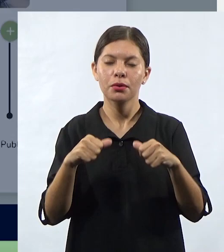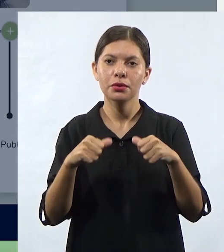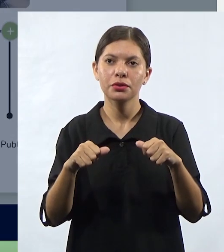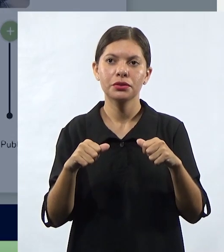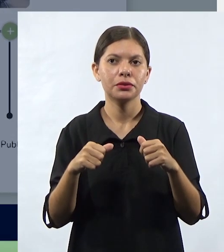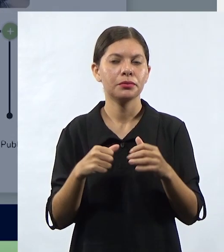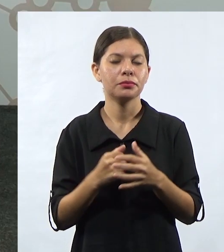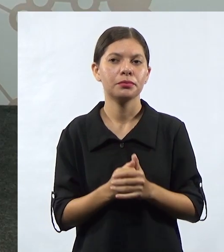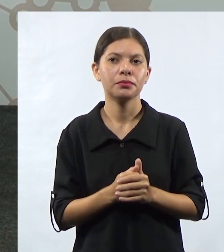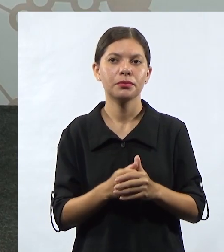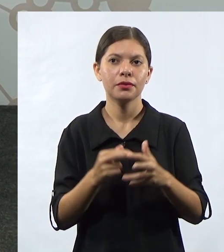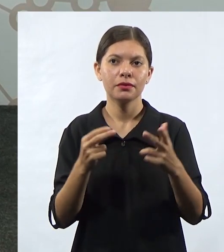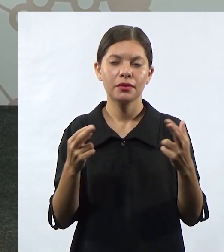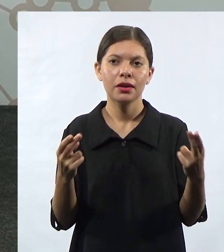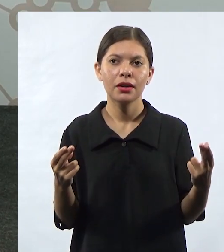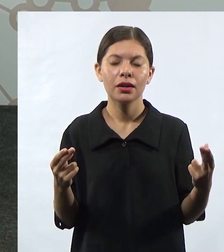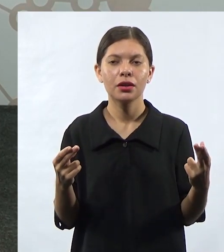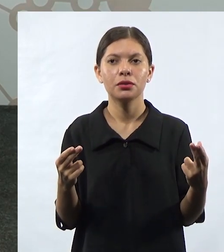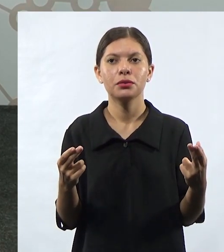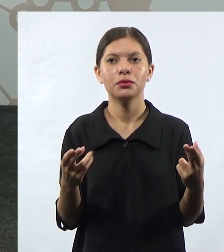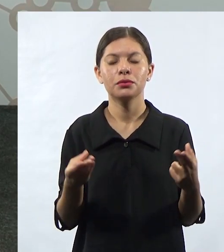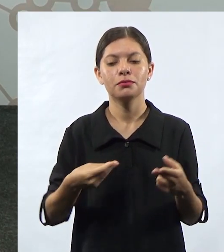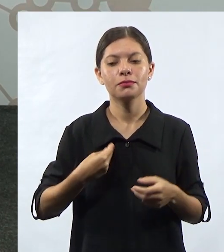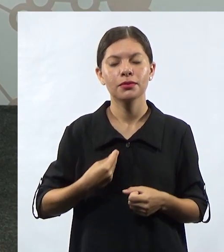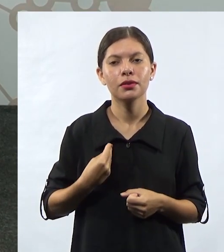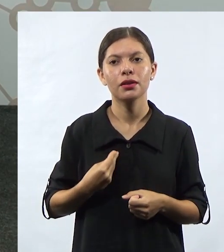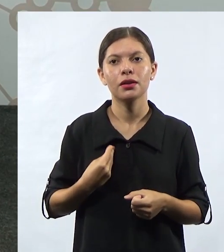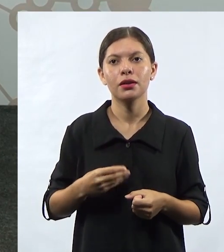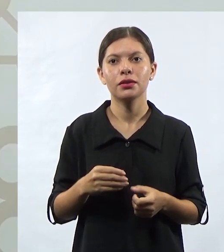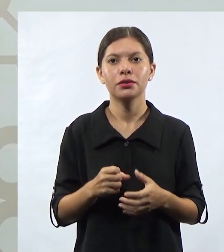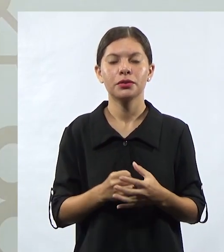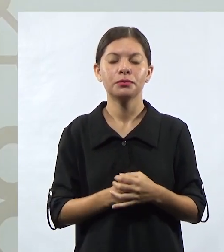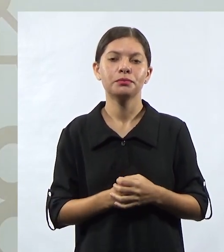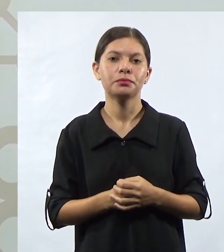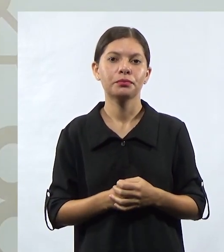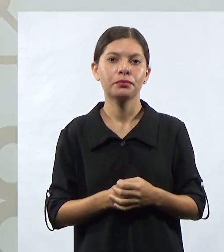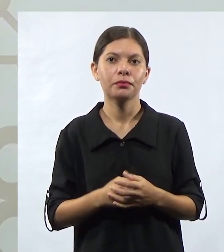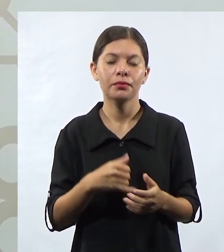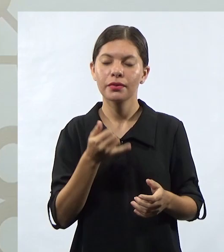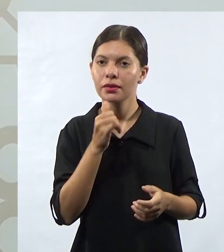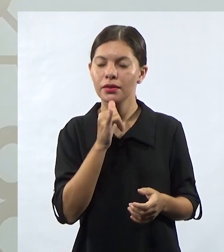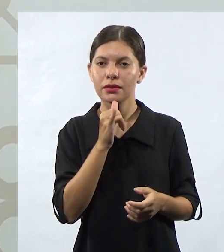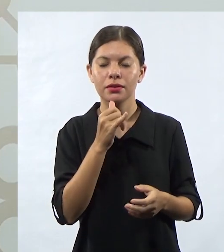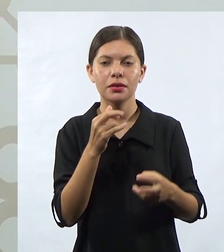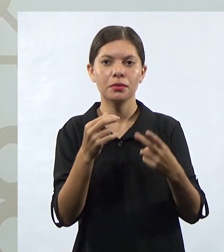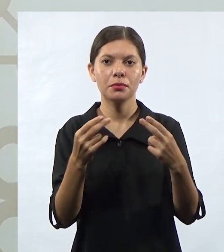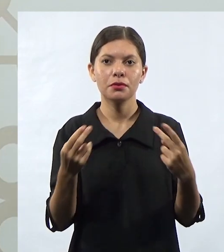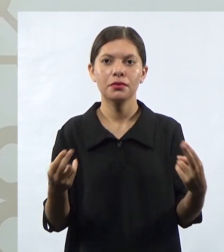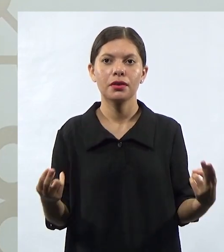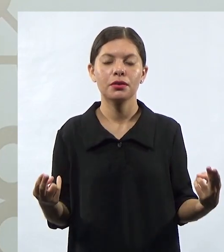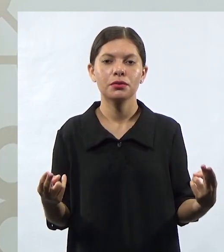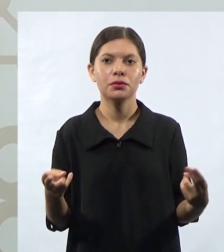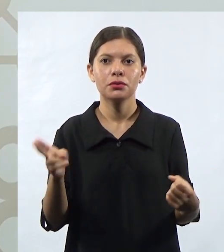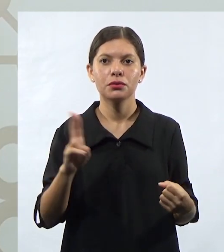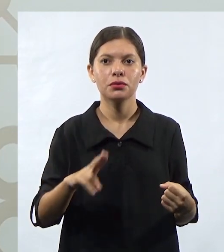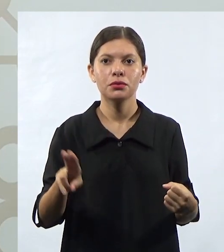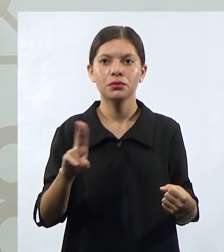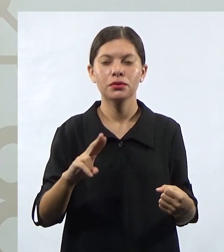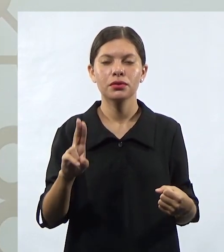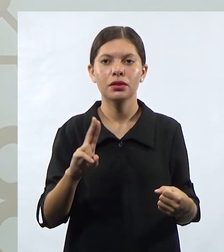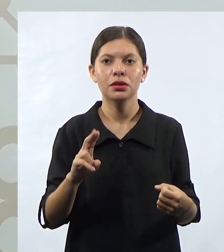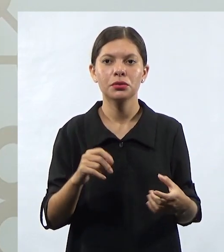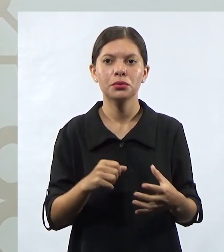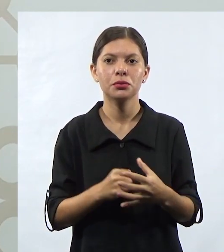CMap Tools, e a gente tem alguns online, como o Google, como o MindMaster, GoConquer. Estou usando aqui